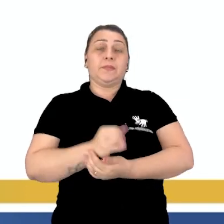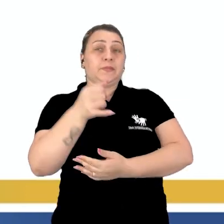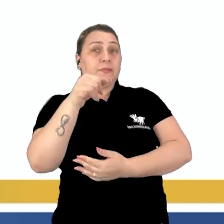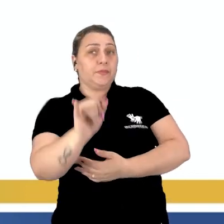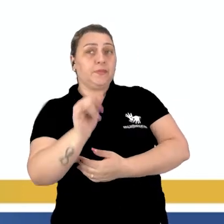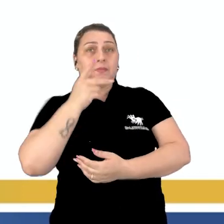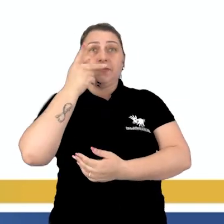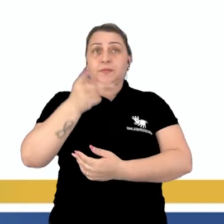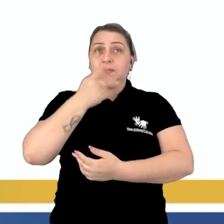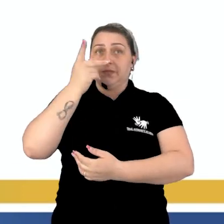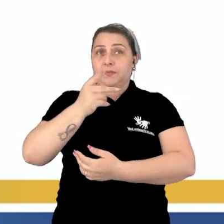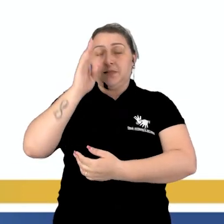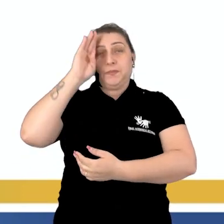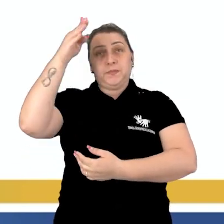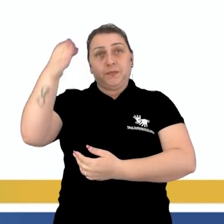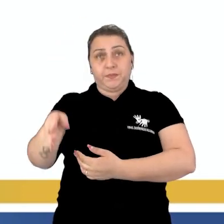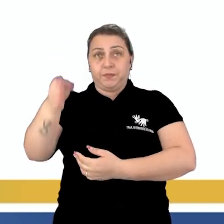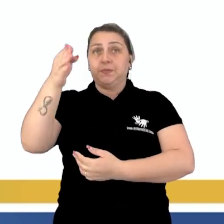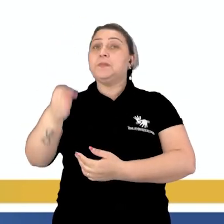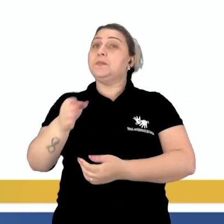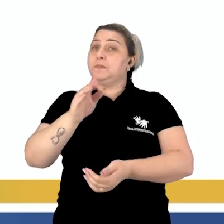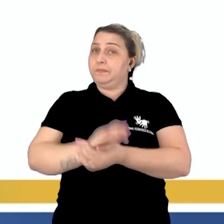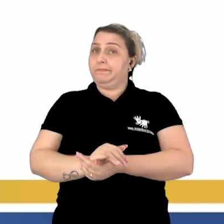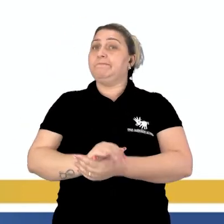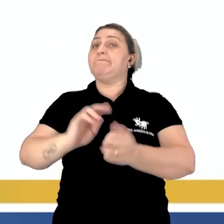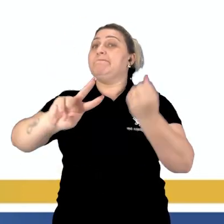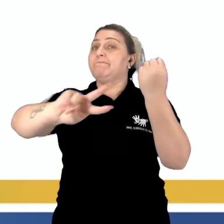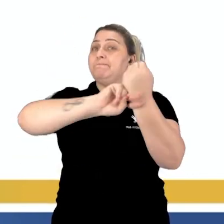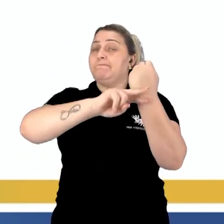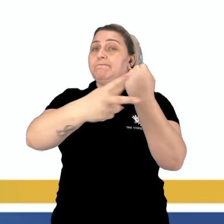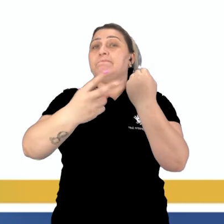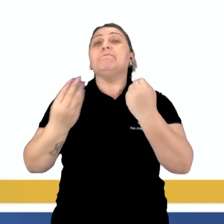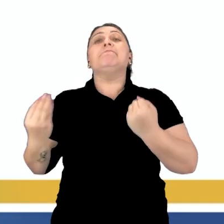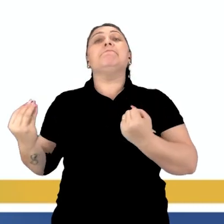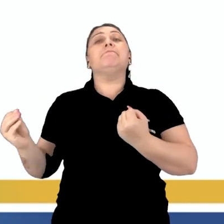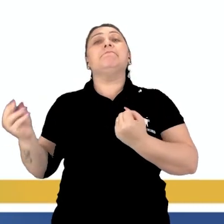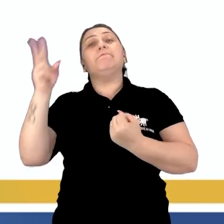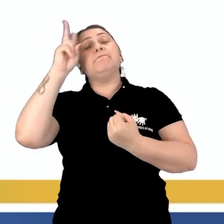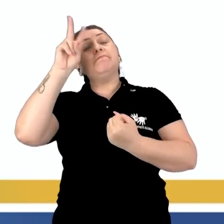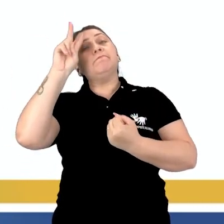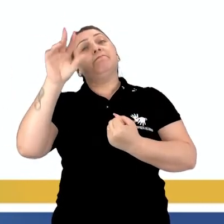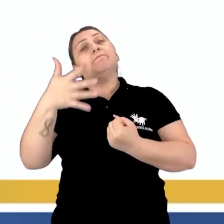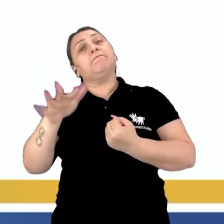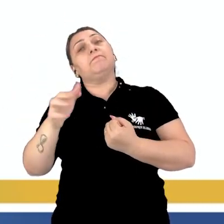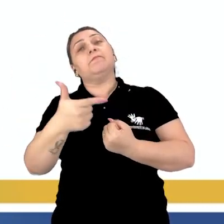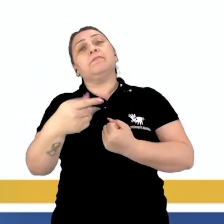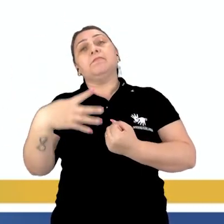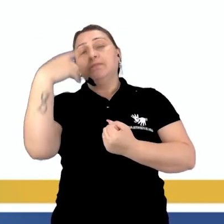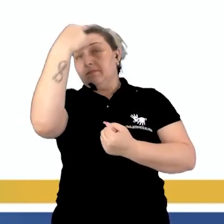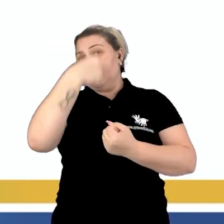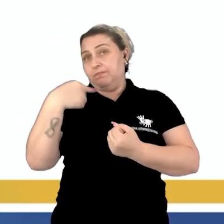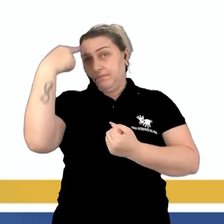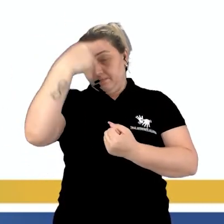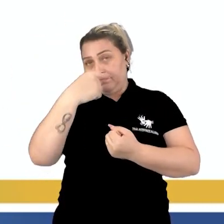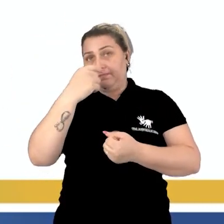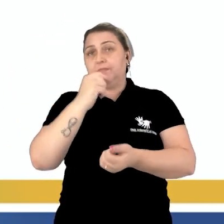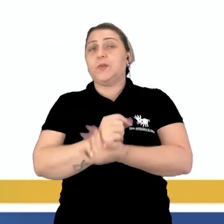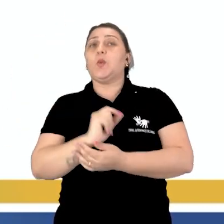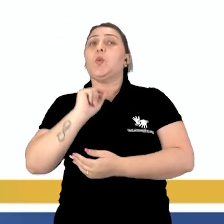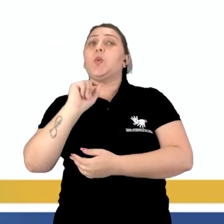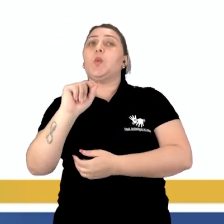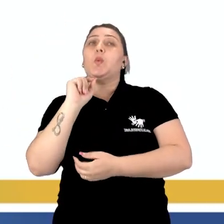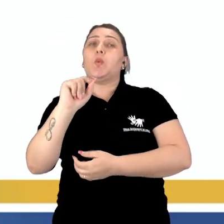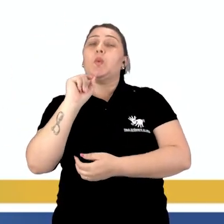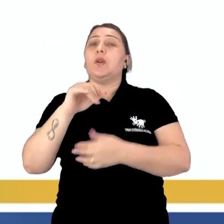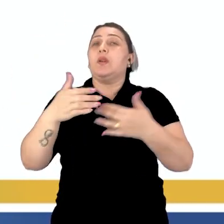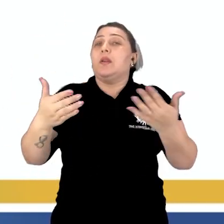Nesse caso, a principal consequência, gente, do movimento de rotação, lembra que ele só dura aí em torno de 24 horas. Vai ser o quê?